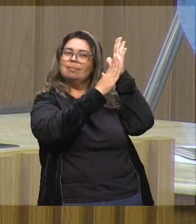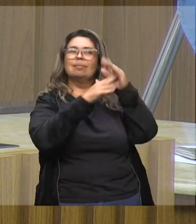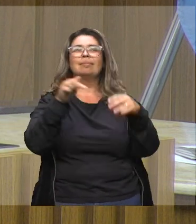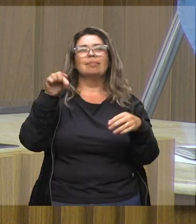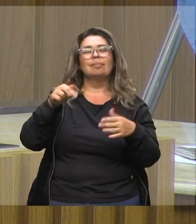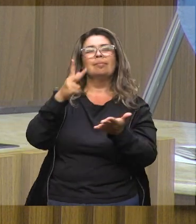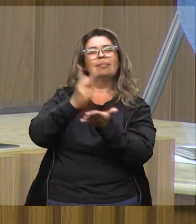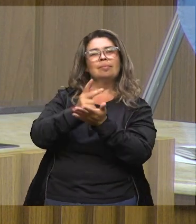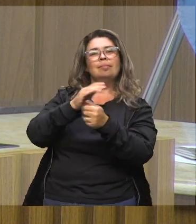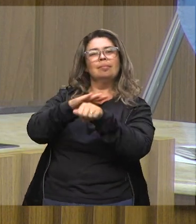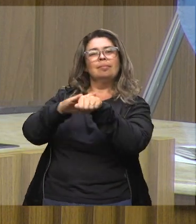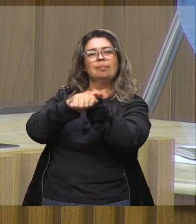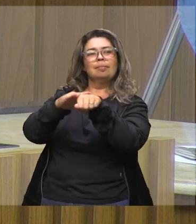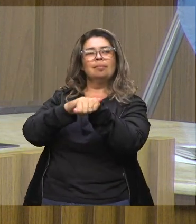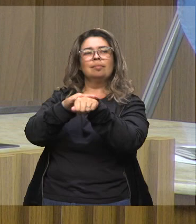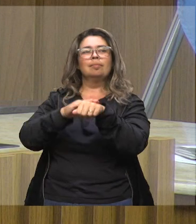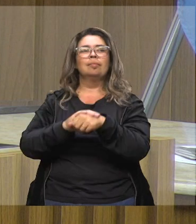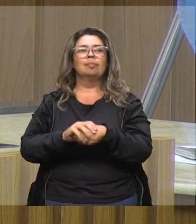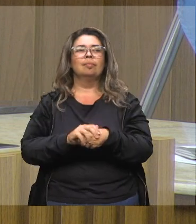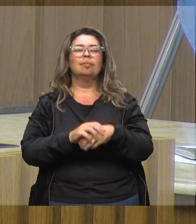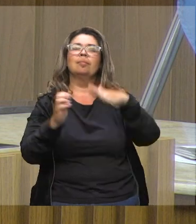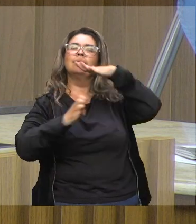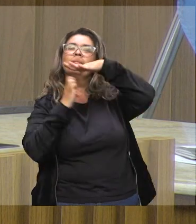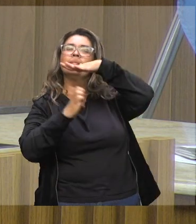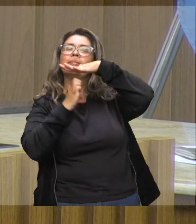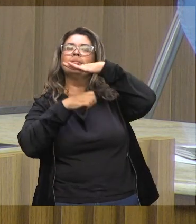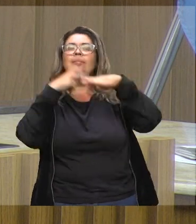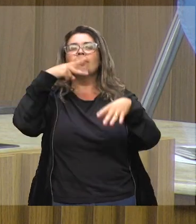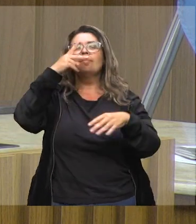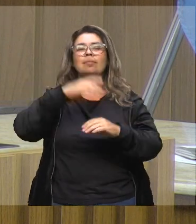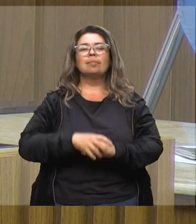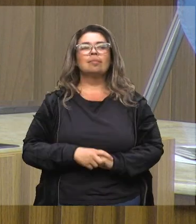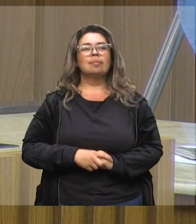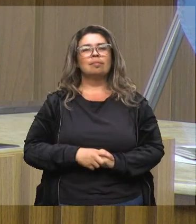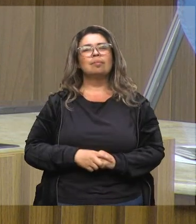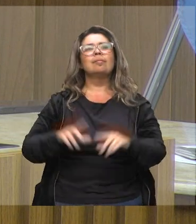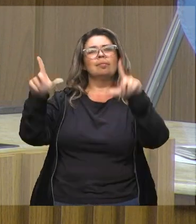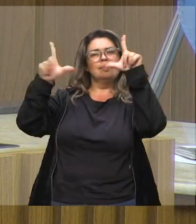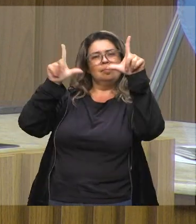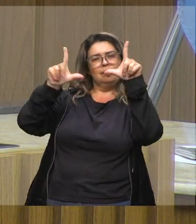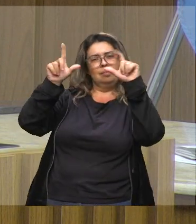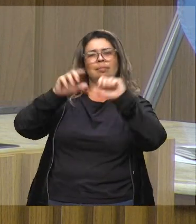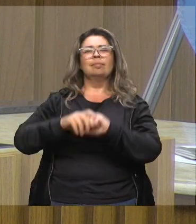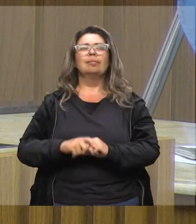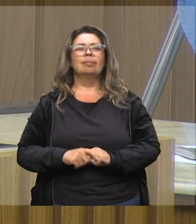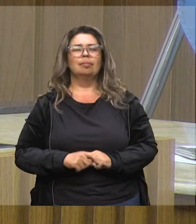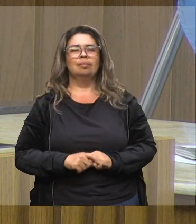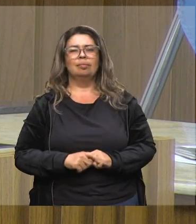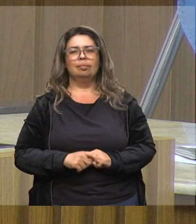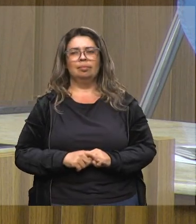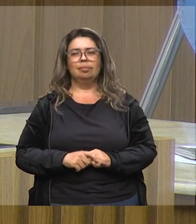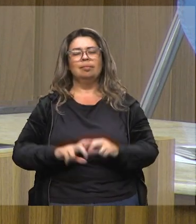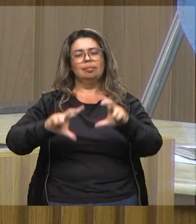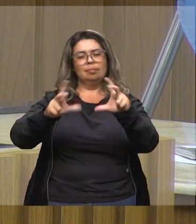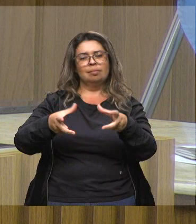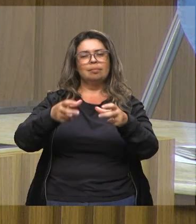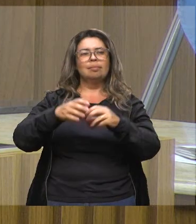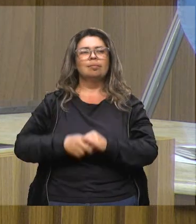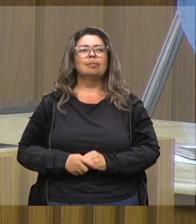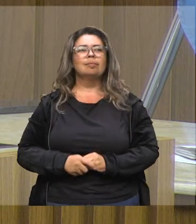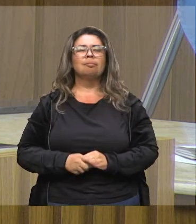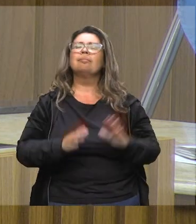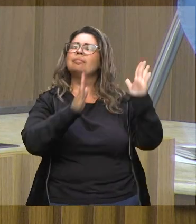mesmo, conversando com um empresário, e ele disse que estava assistindo a reprises, né, da Câmara, e ele